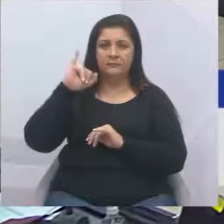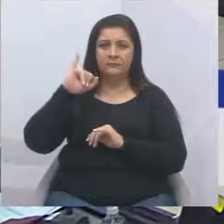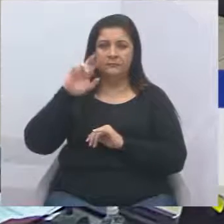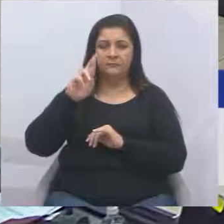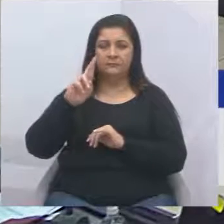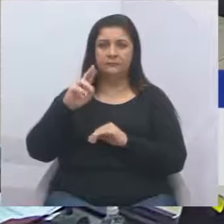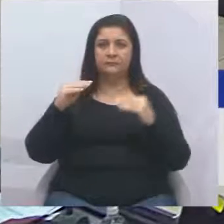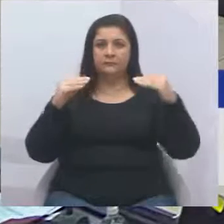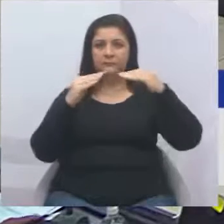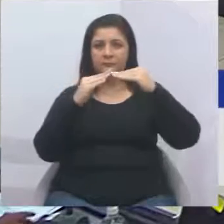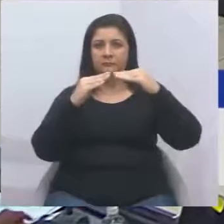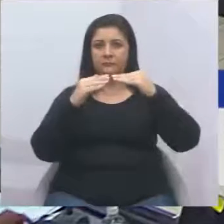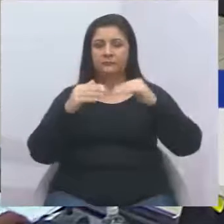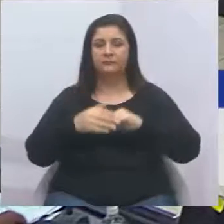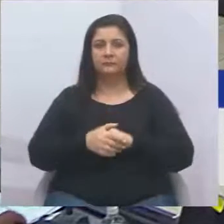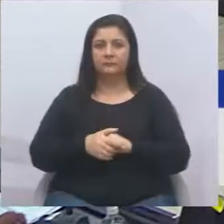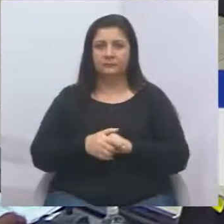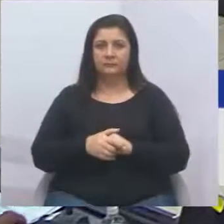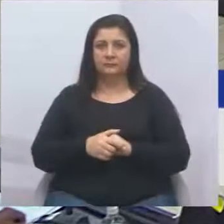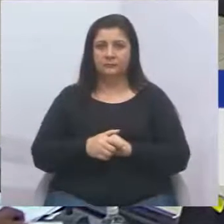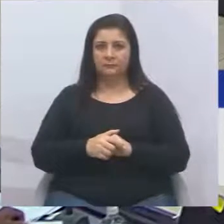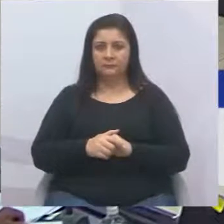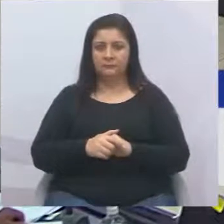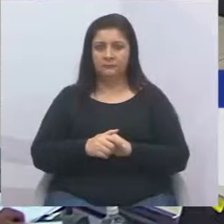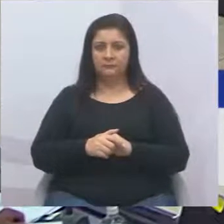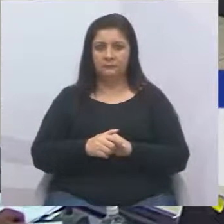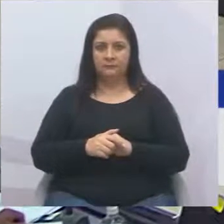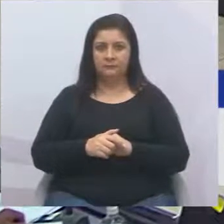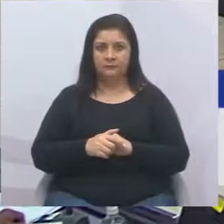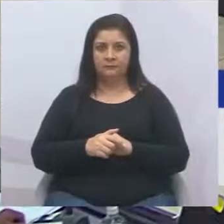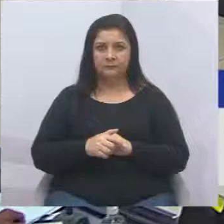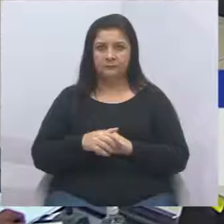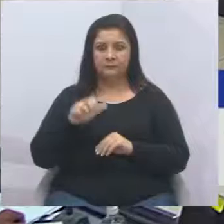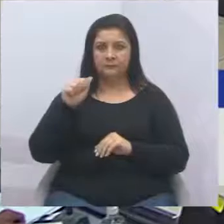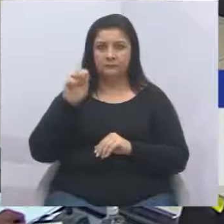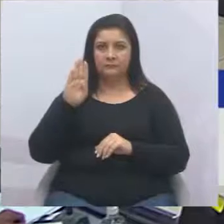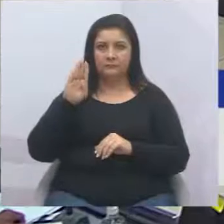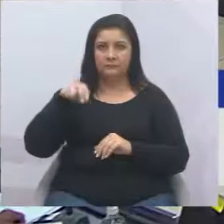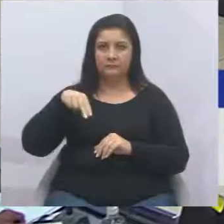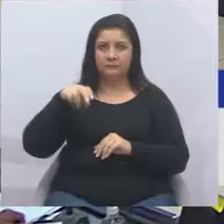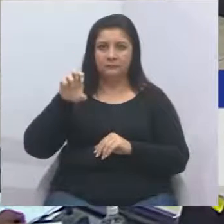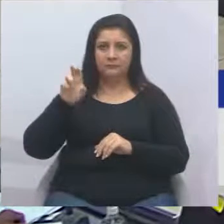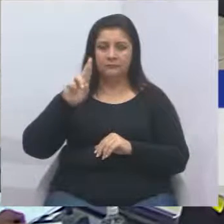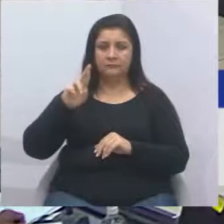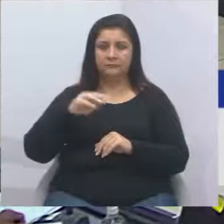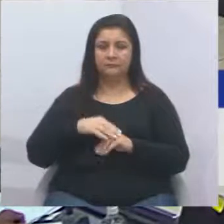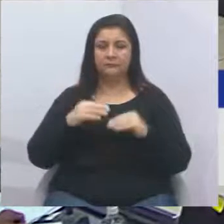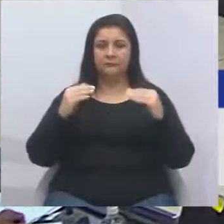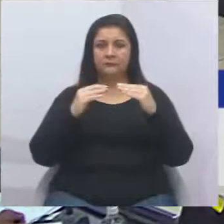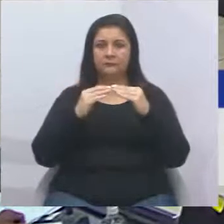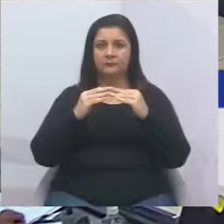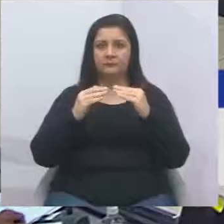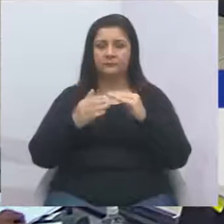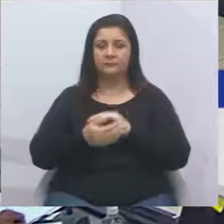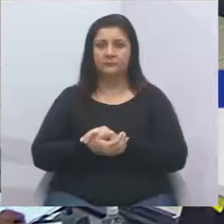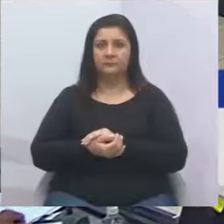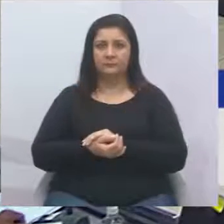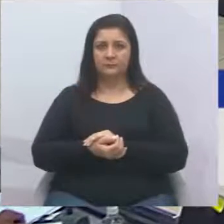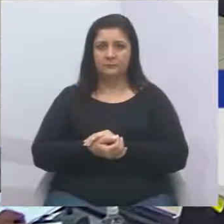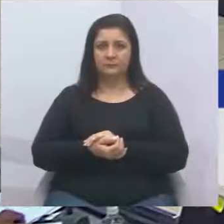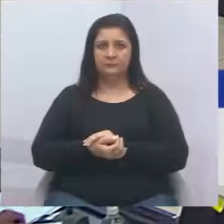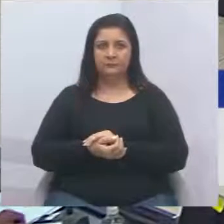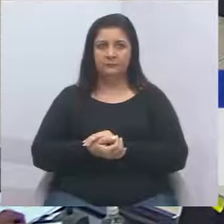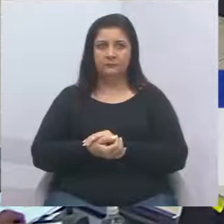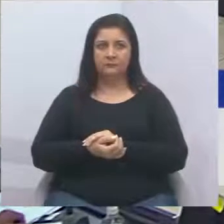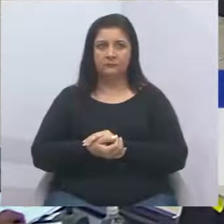Lua. O voto é favorável. Como voto, o vereador Abner de Madureira. Voto favorável. Como